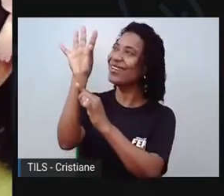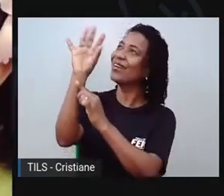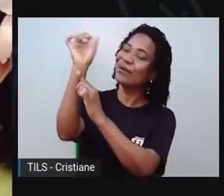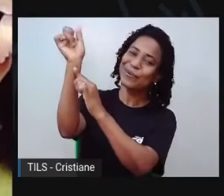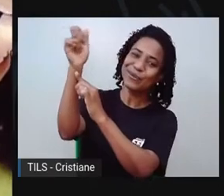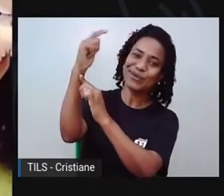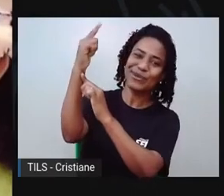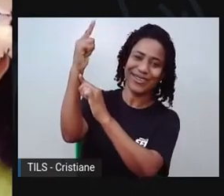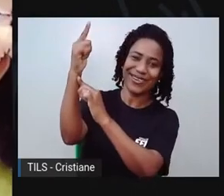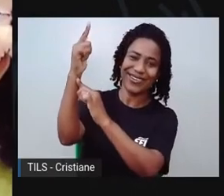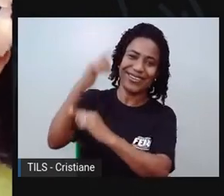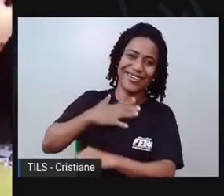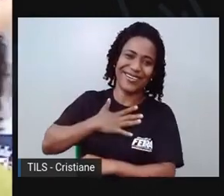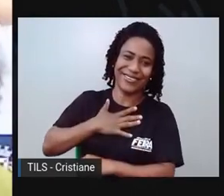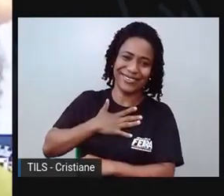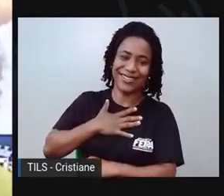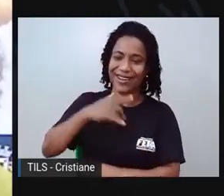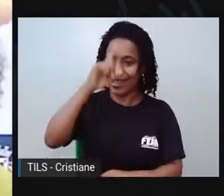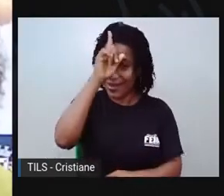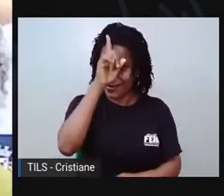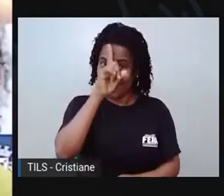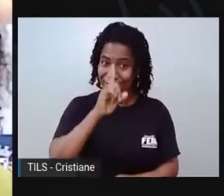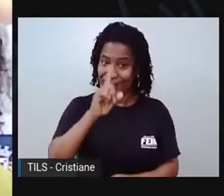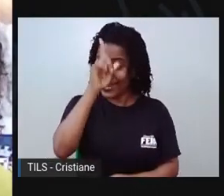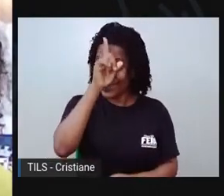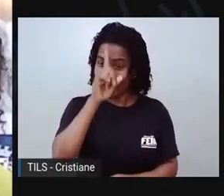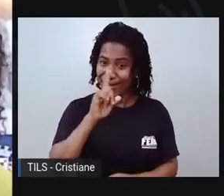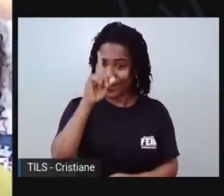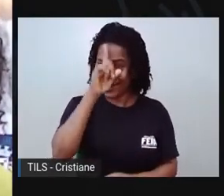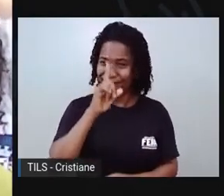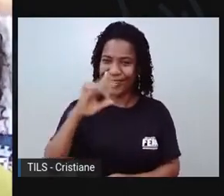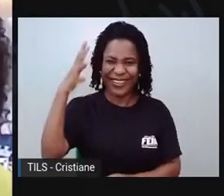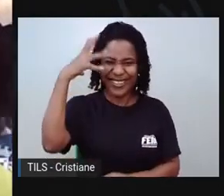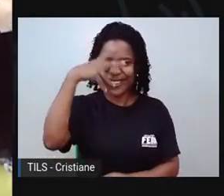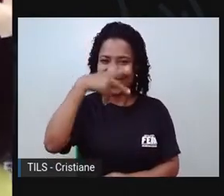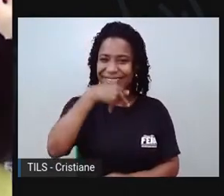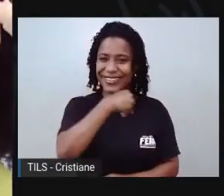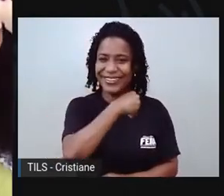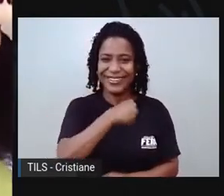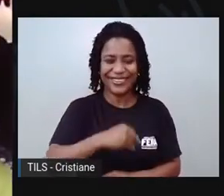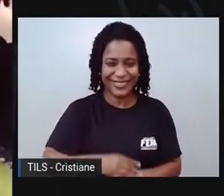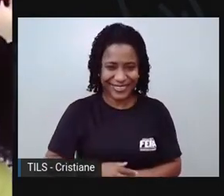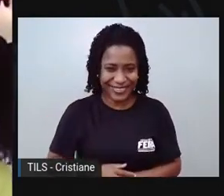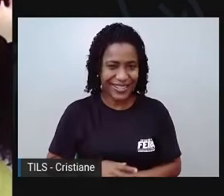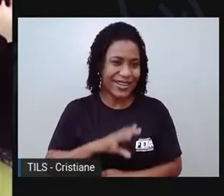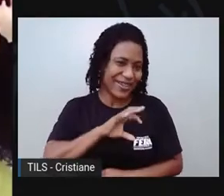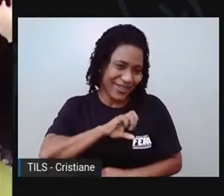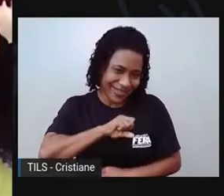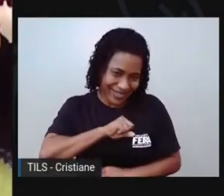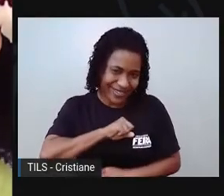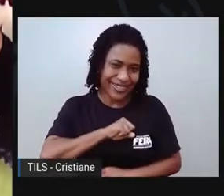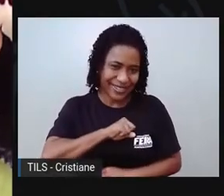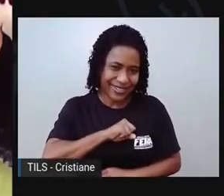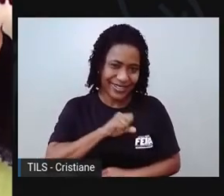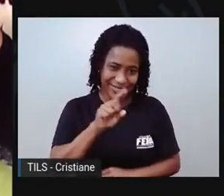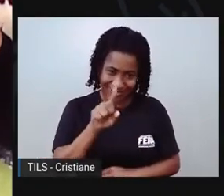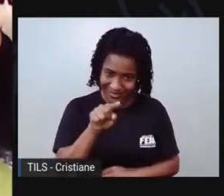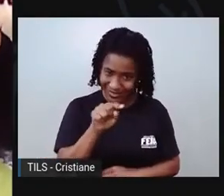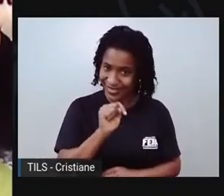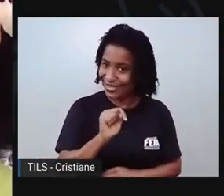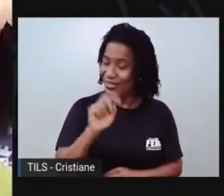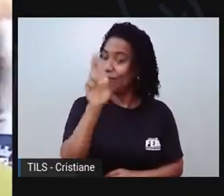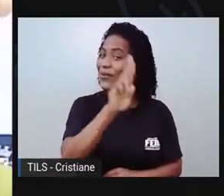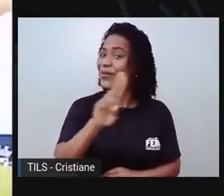essa? Ela é amarela. Um amarelo lindo, lindo. Amei. É, mas eu ainda não falei o nome